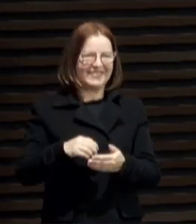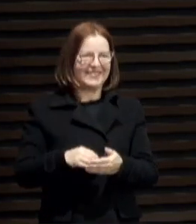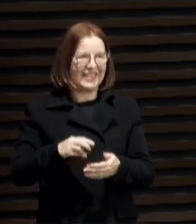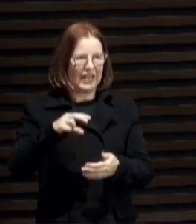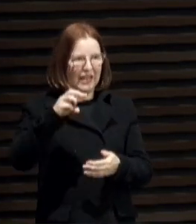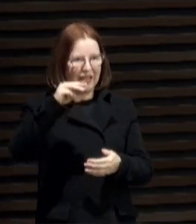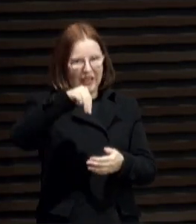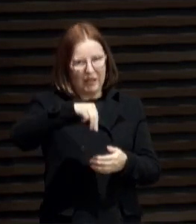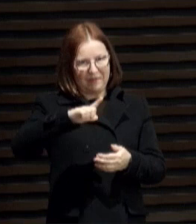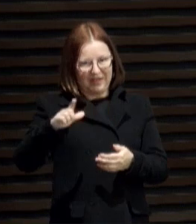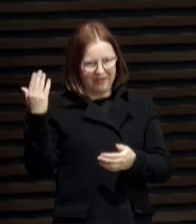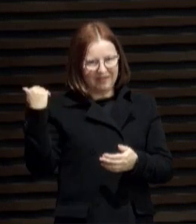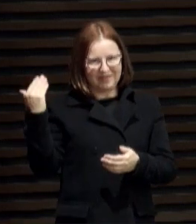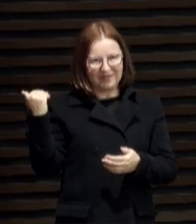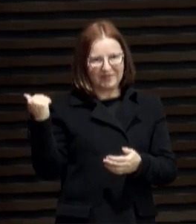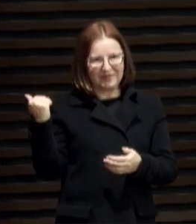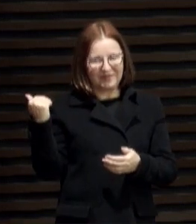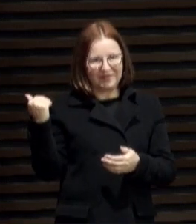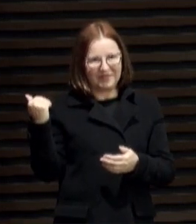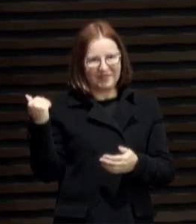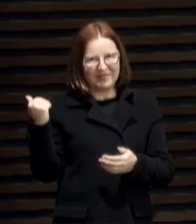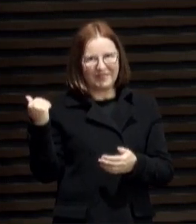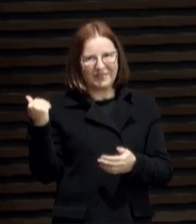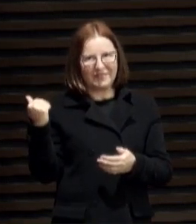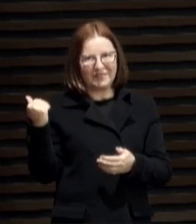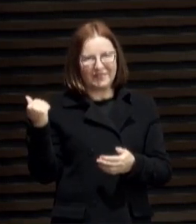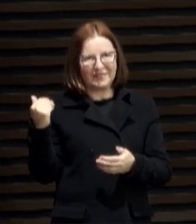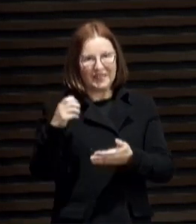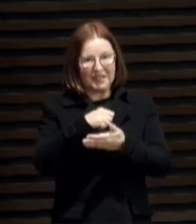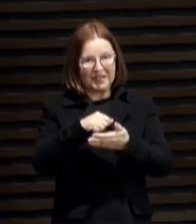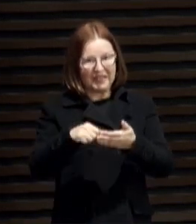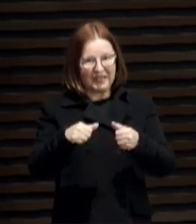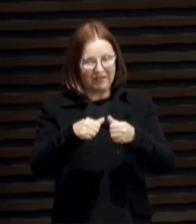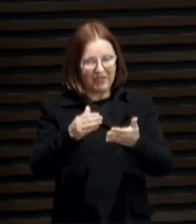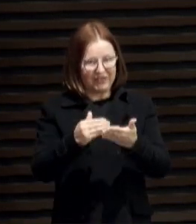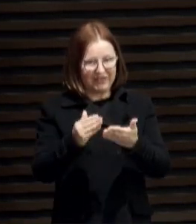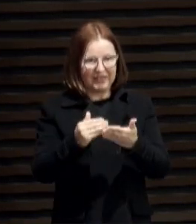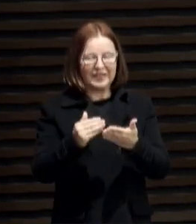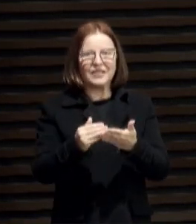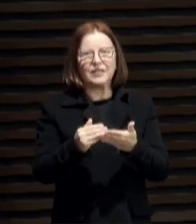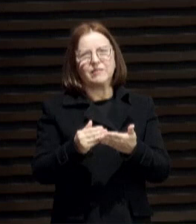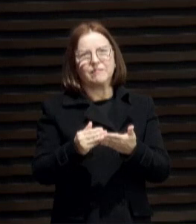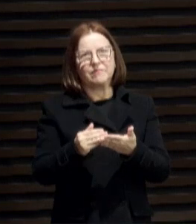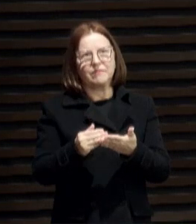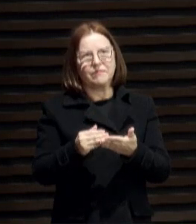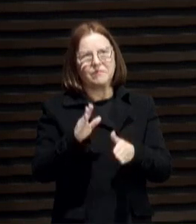Malaquias, naquele tempo em que escreveu esse livro, ele foi mais ou